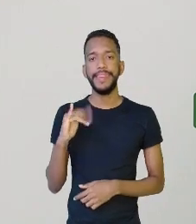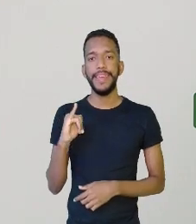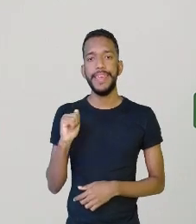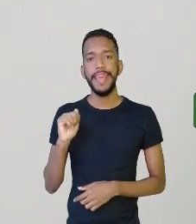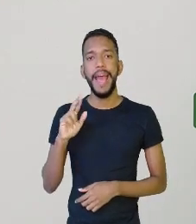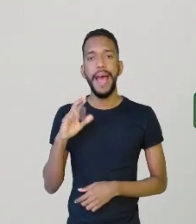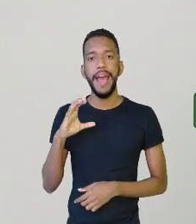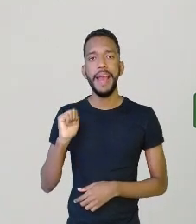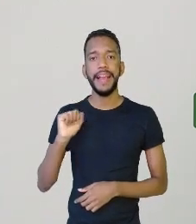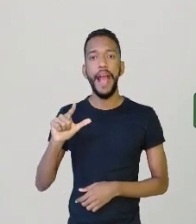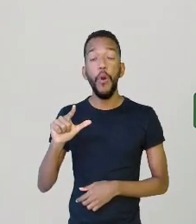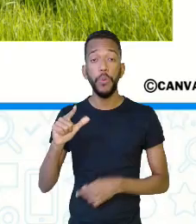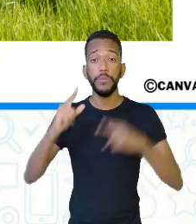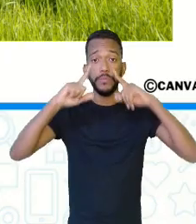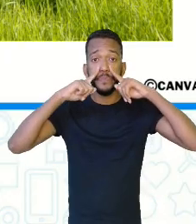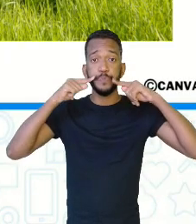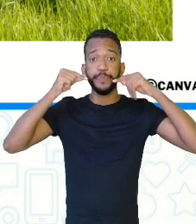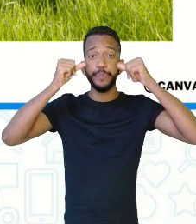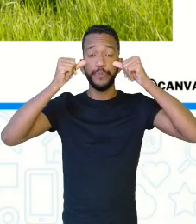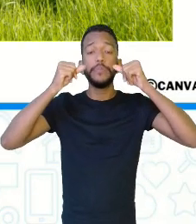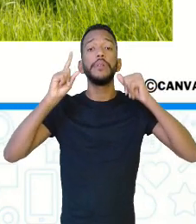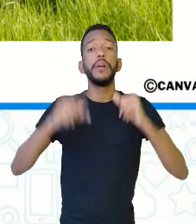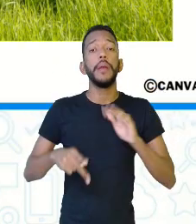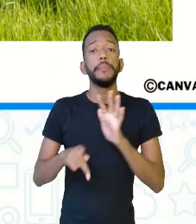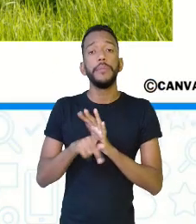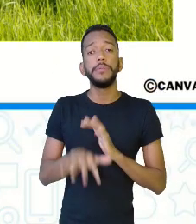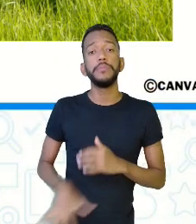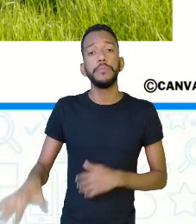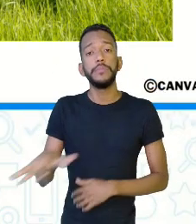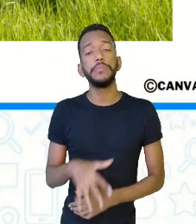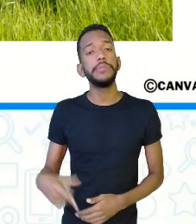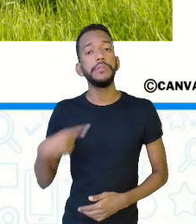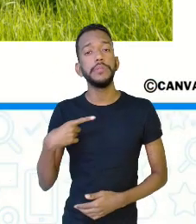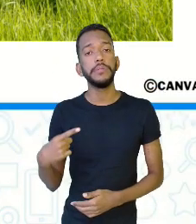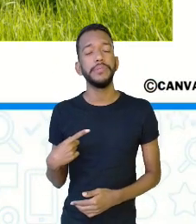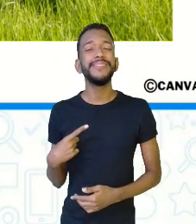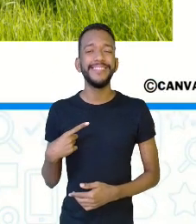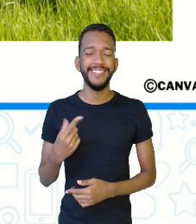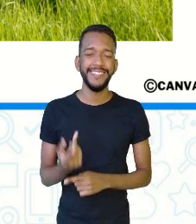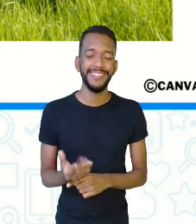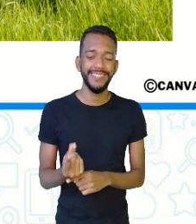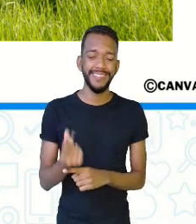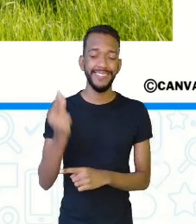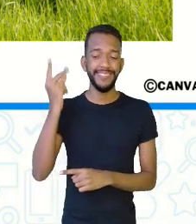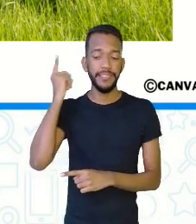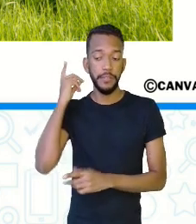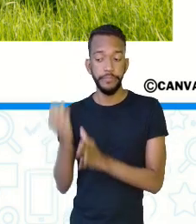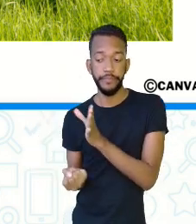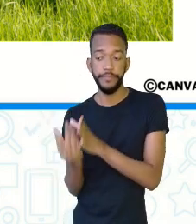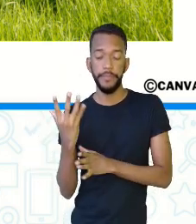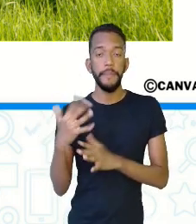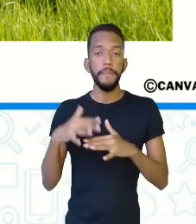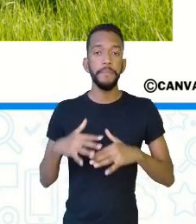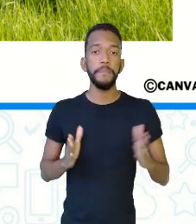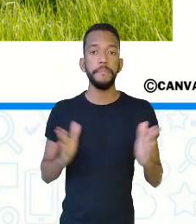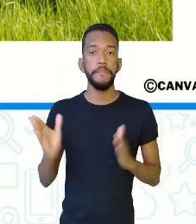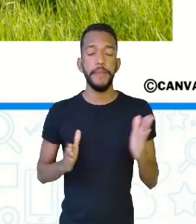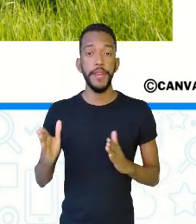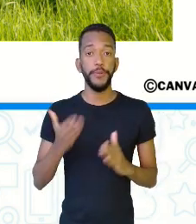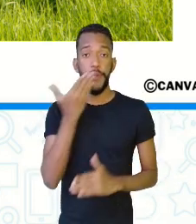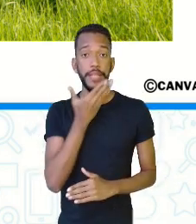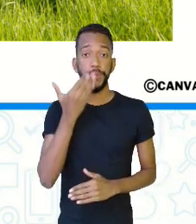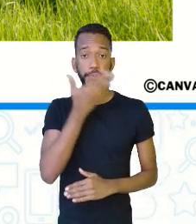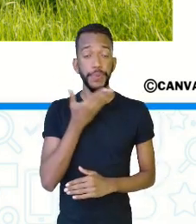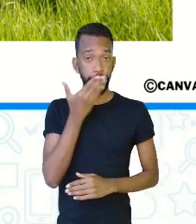sociedade patriarcal e essa sociedade constituída no período açucareiro. Essa herança que nós